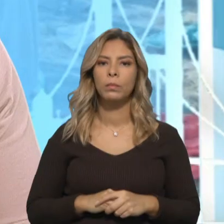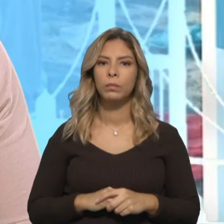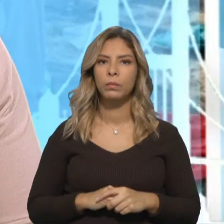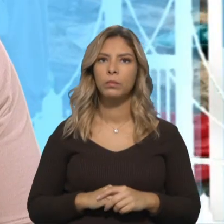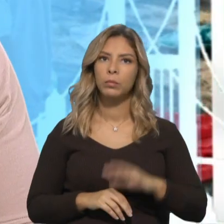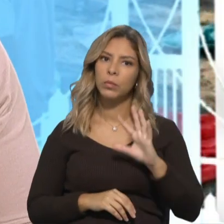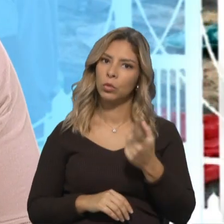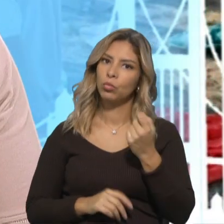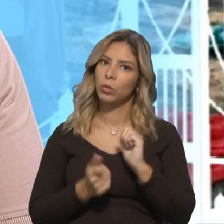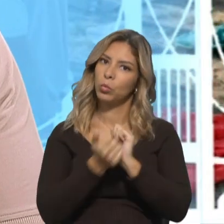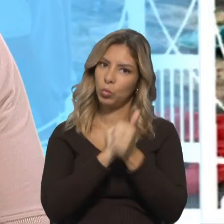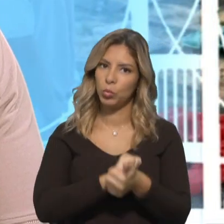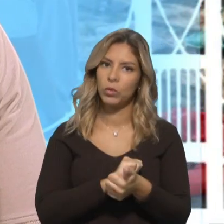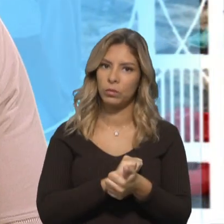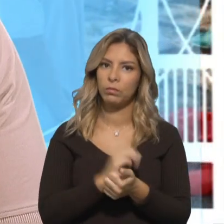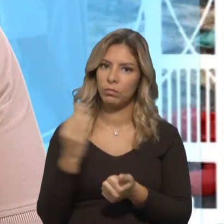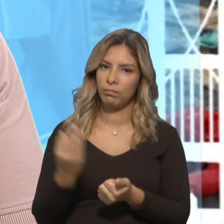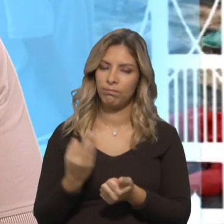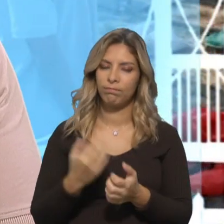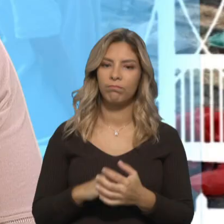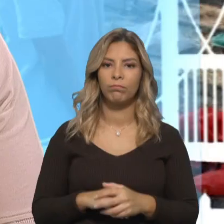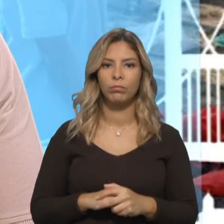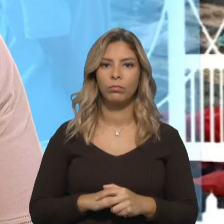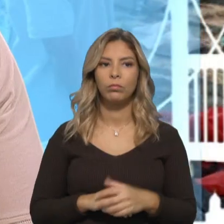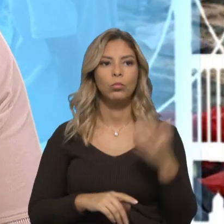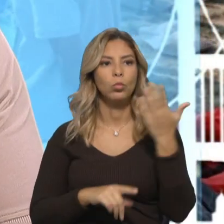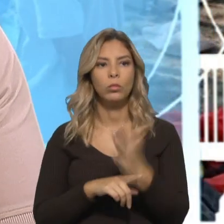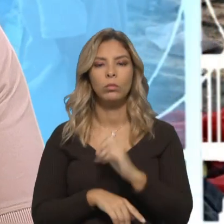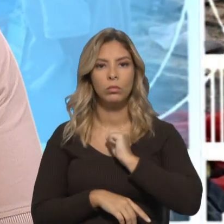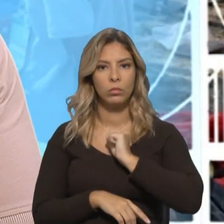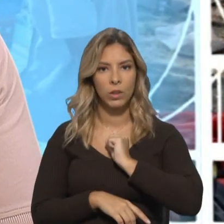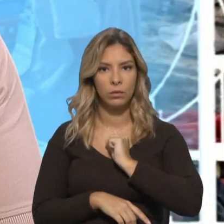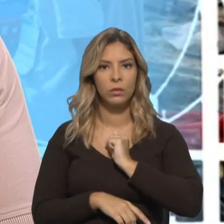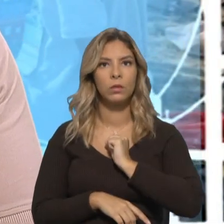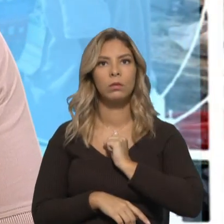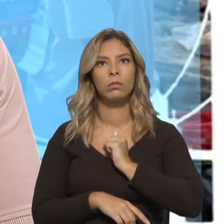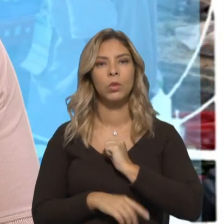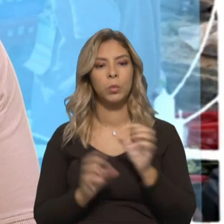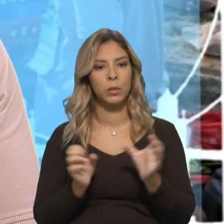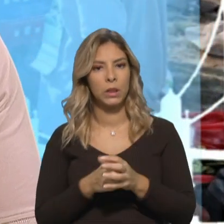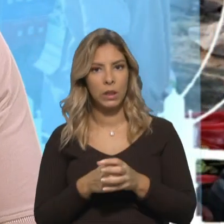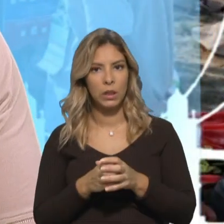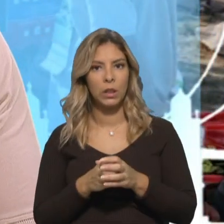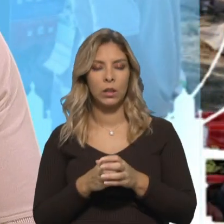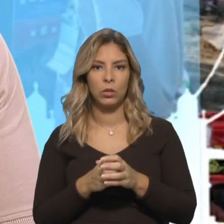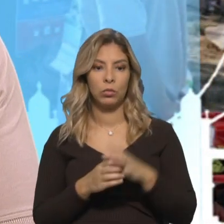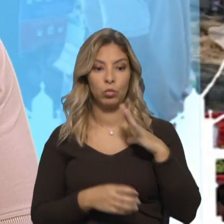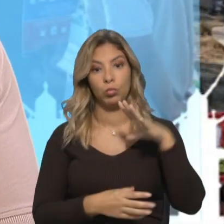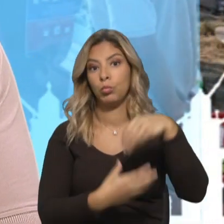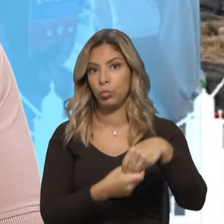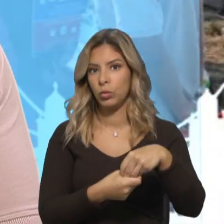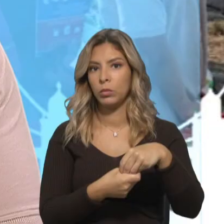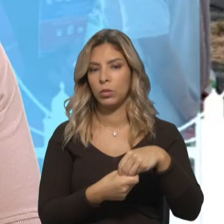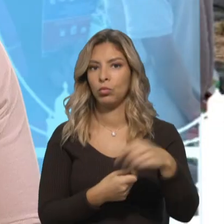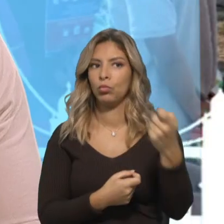assim um bocadinho o panorama. Felizmente, por exemplo, na minha paróquia, posso dizer que a minha comunidade, onde eu estou inserido, já está muito mais aberta